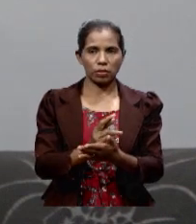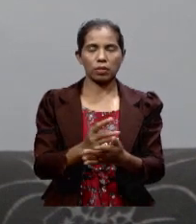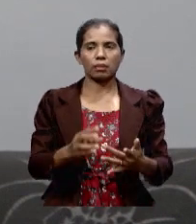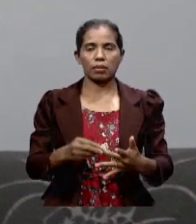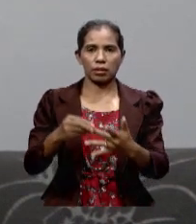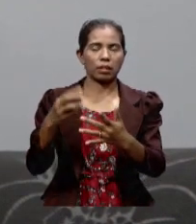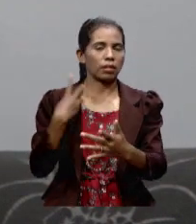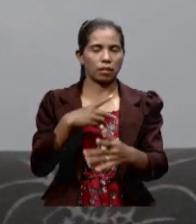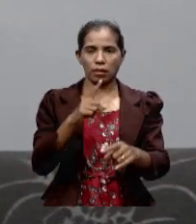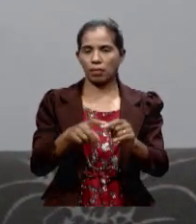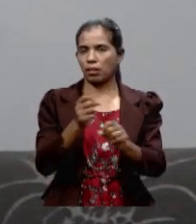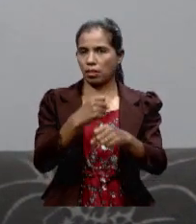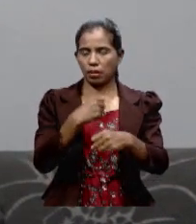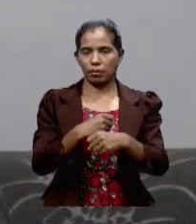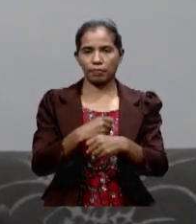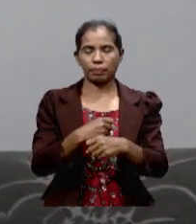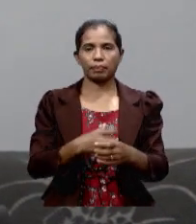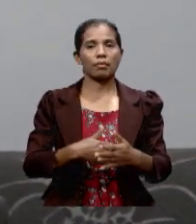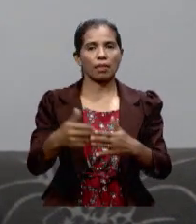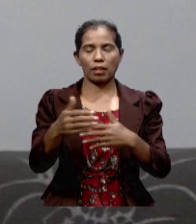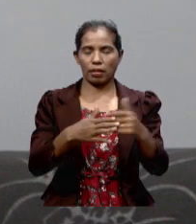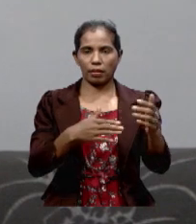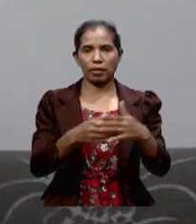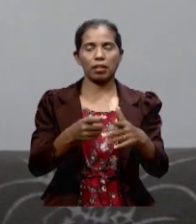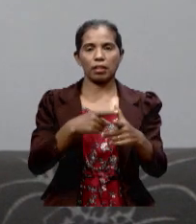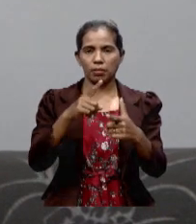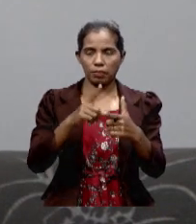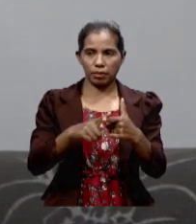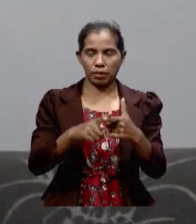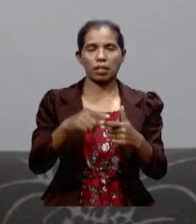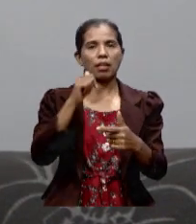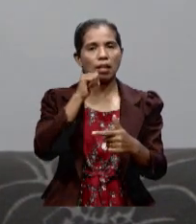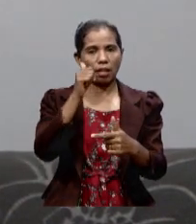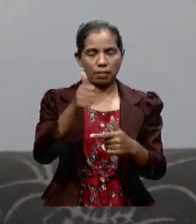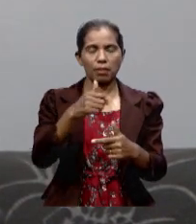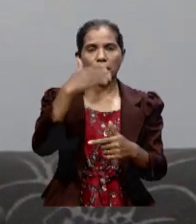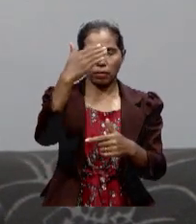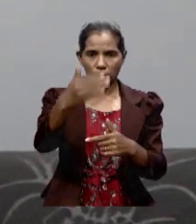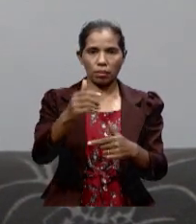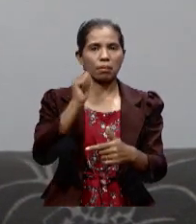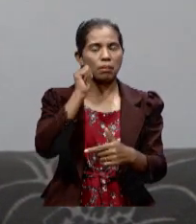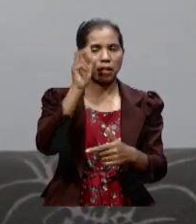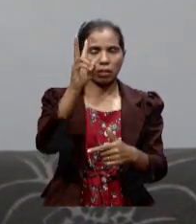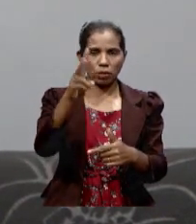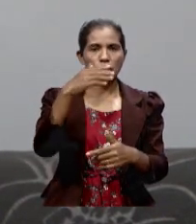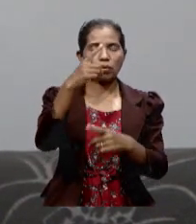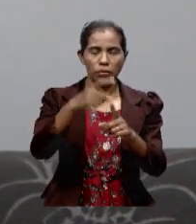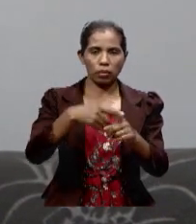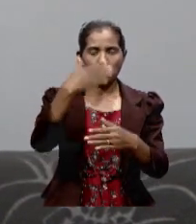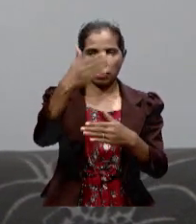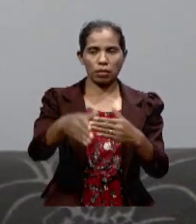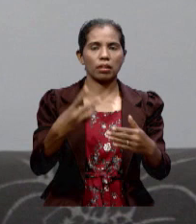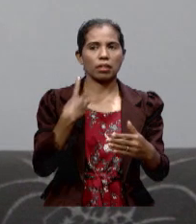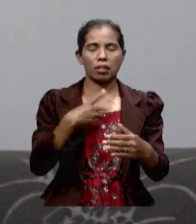lá vai lhe betida. Depende cari, yeah, depois de abam ba oing, bairua ba oing, fulam ba oing, ita vai lhe